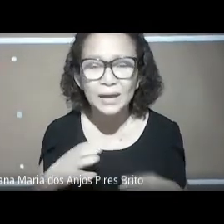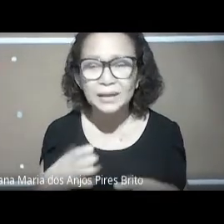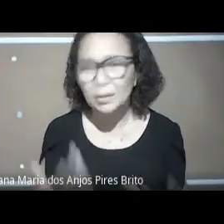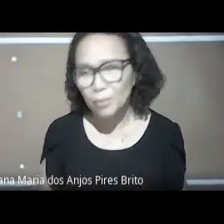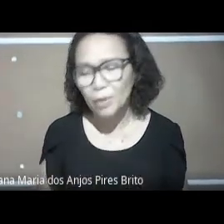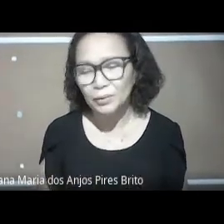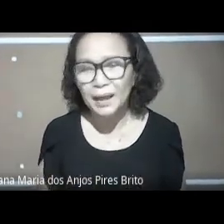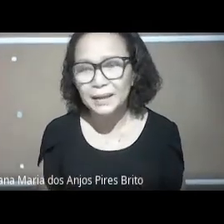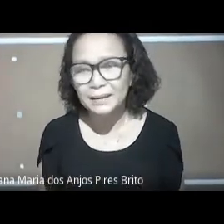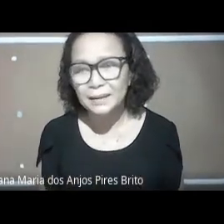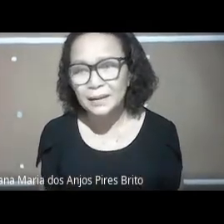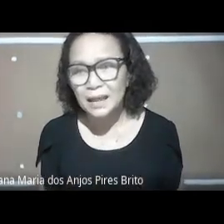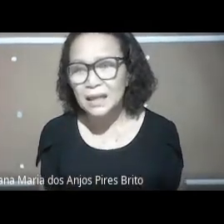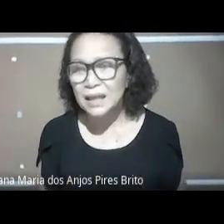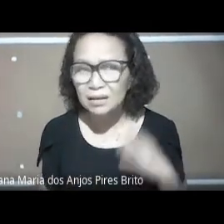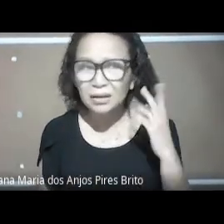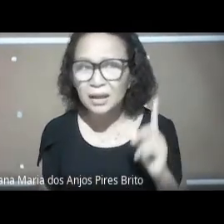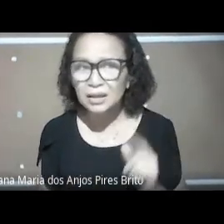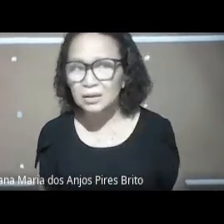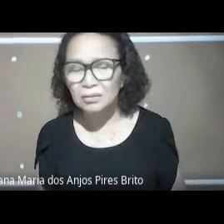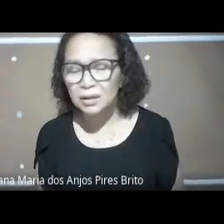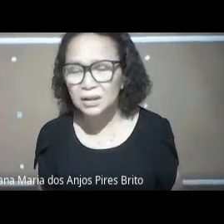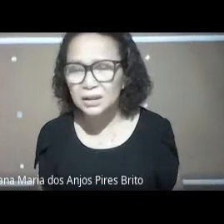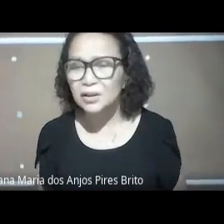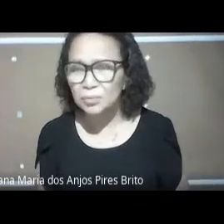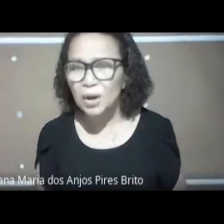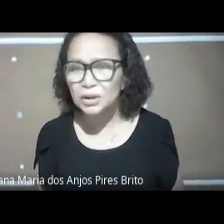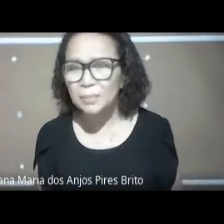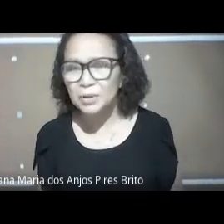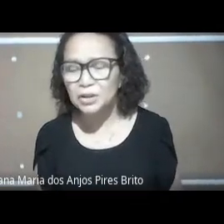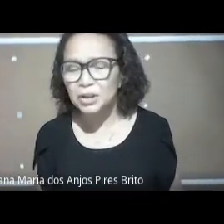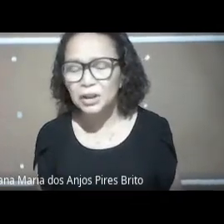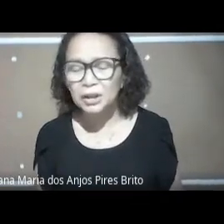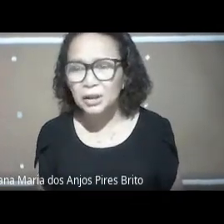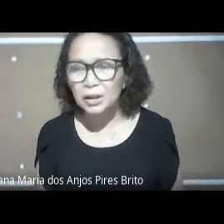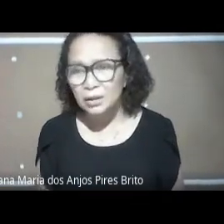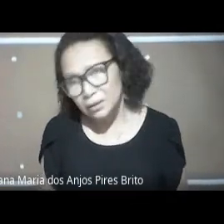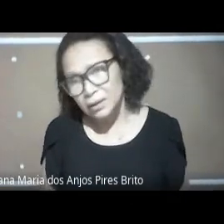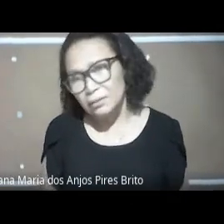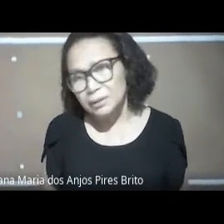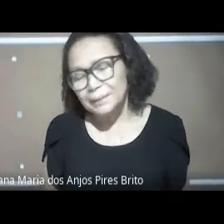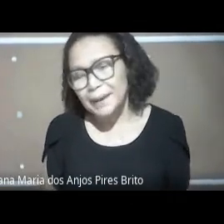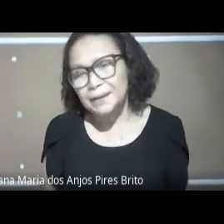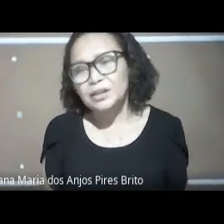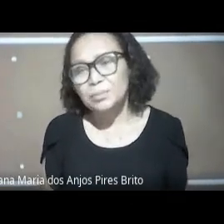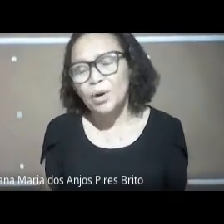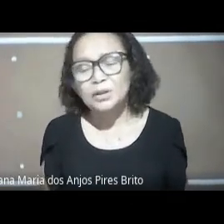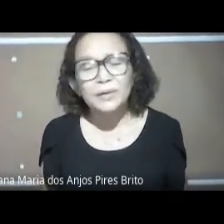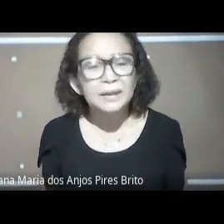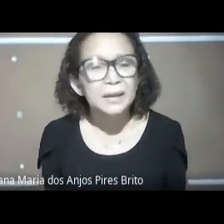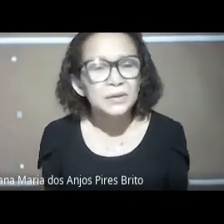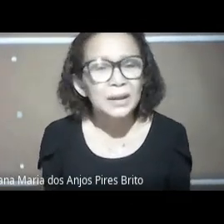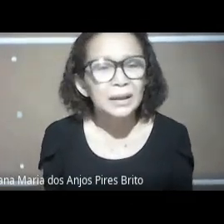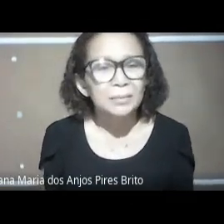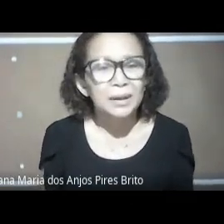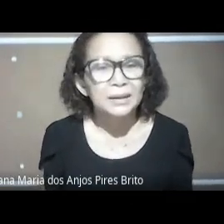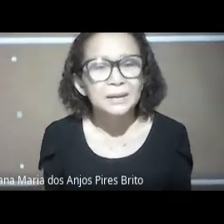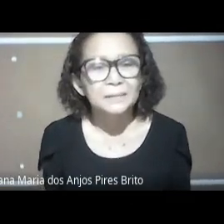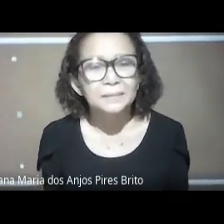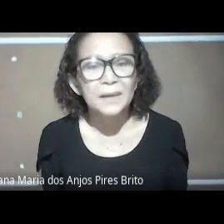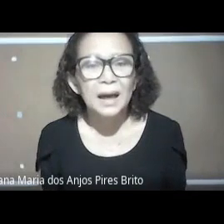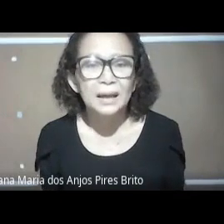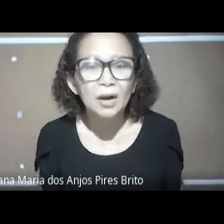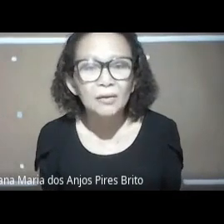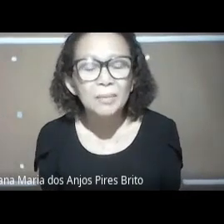estão conversando em português? Mas, eu não entendi o que tu quis dizer, tu pode repetir? Então, também a gente pode fazer isso em